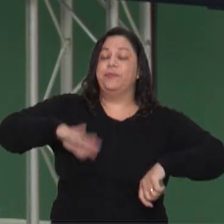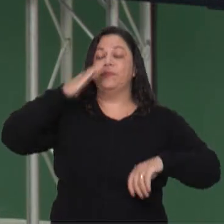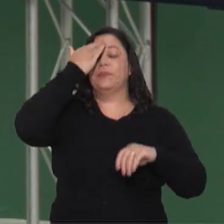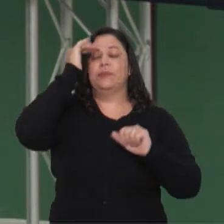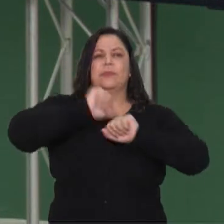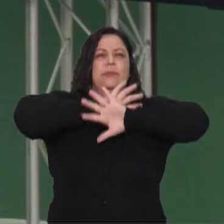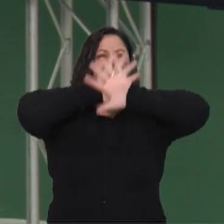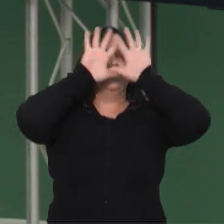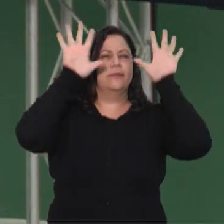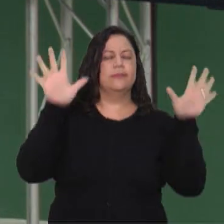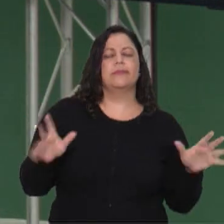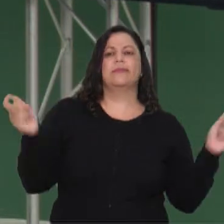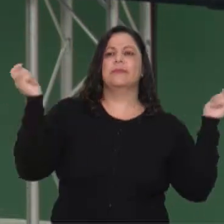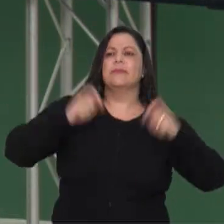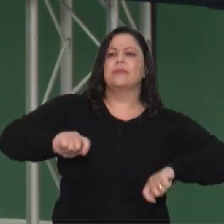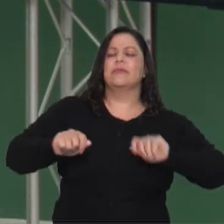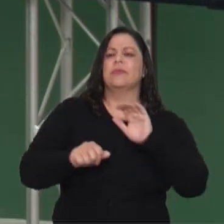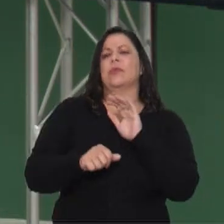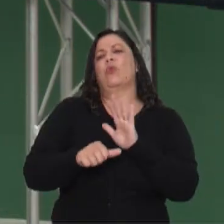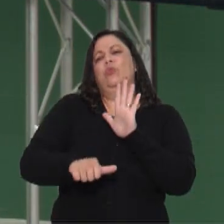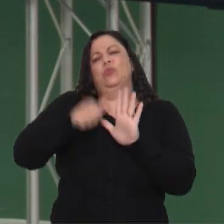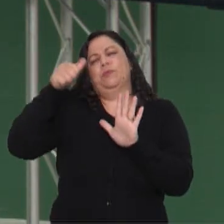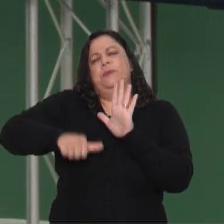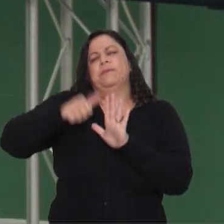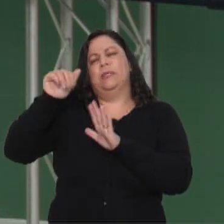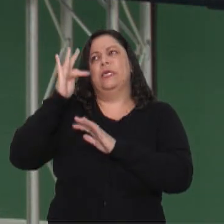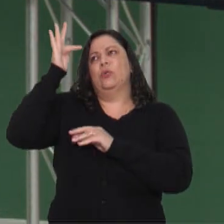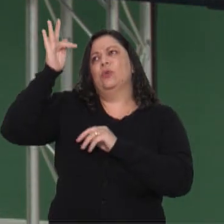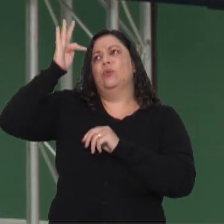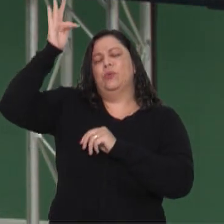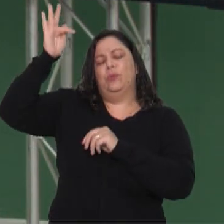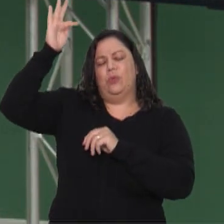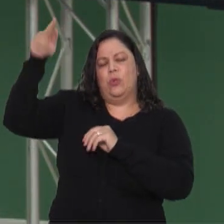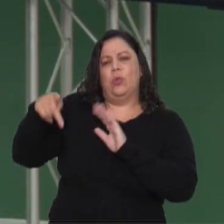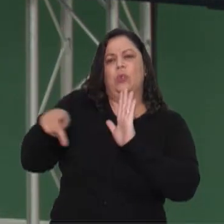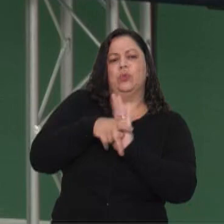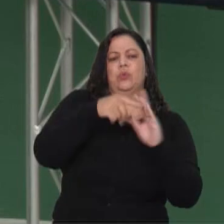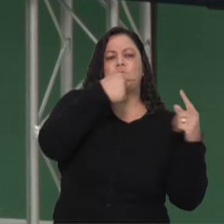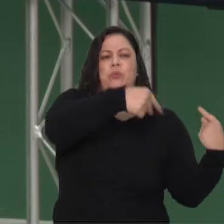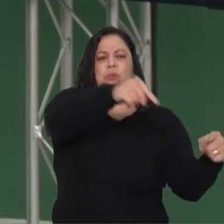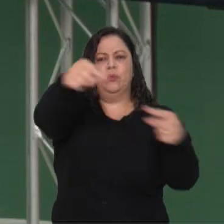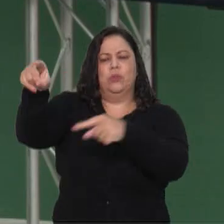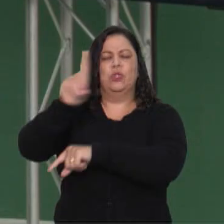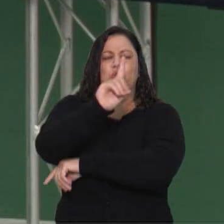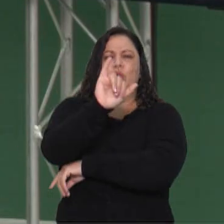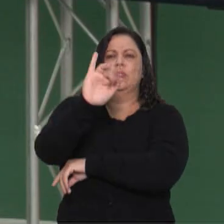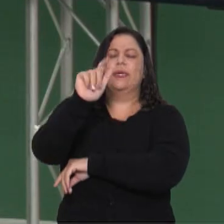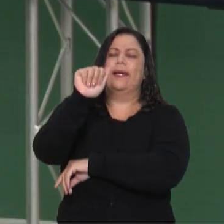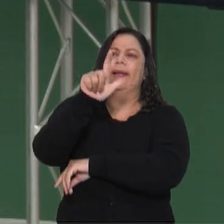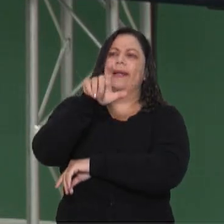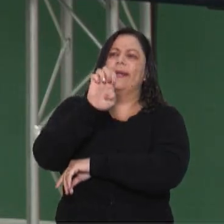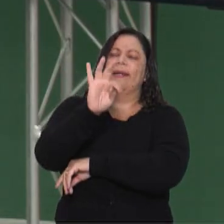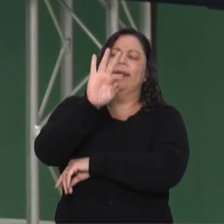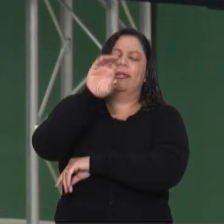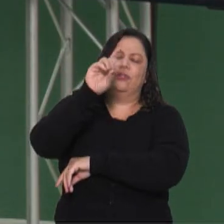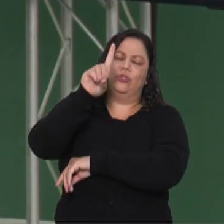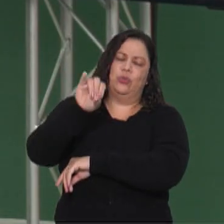como o primeiro ou um dos primeiros filósofos dialéticos da história da filosofia.